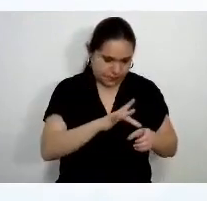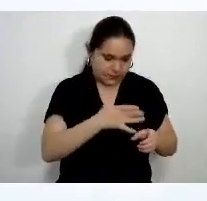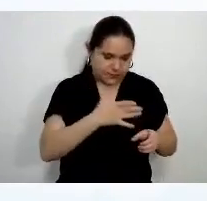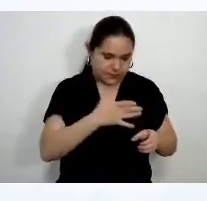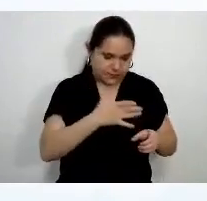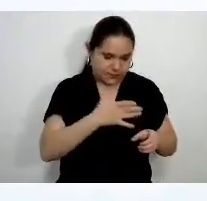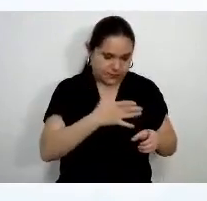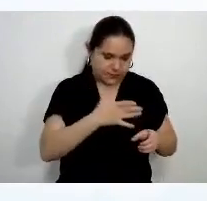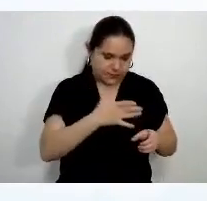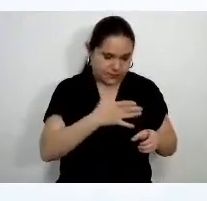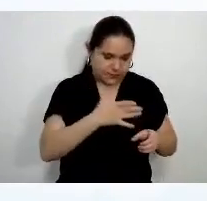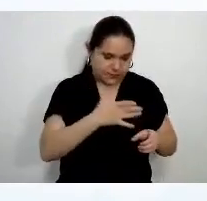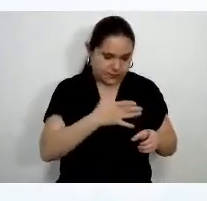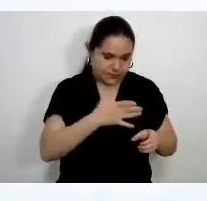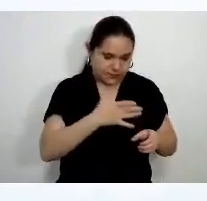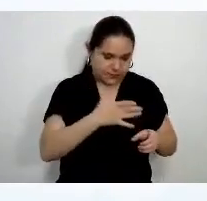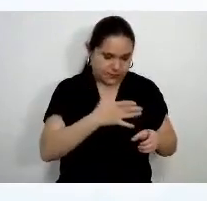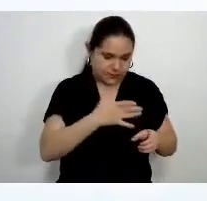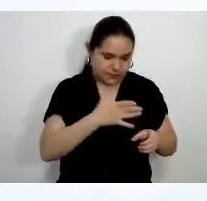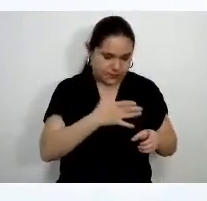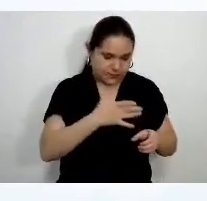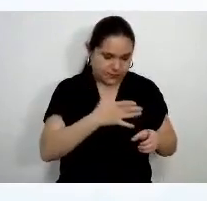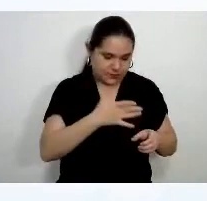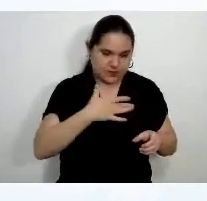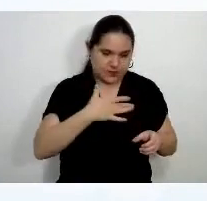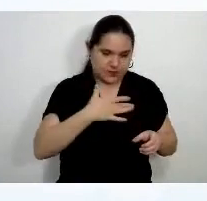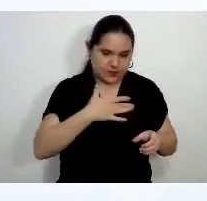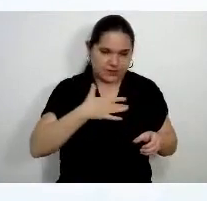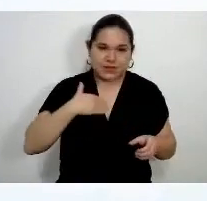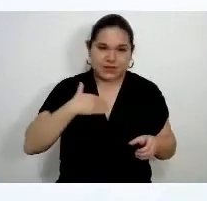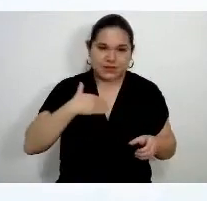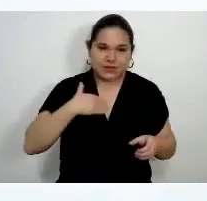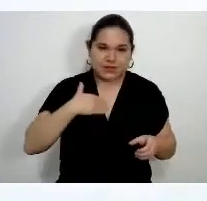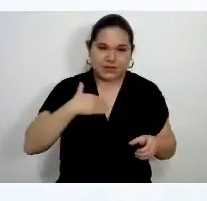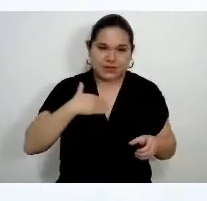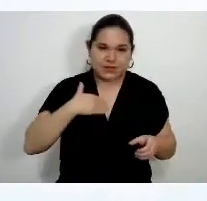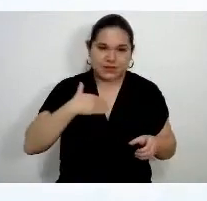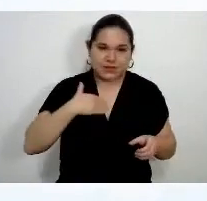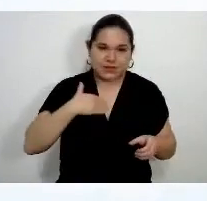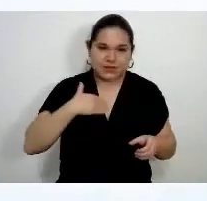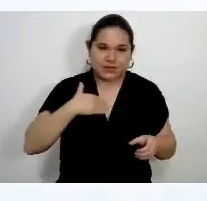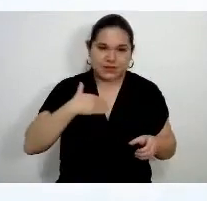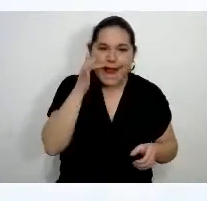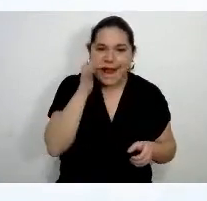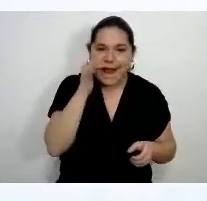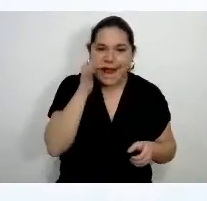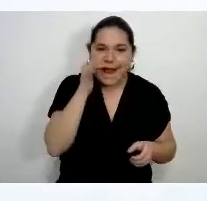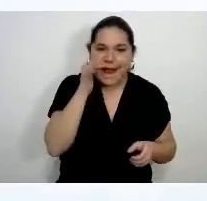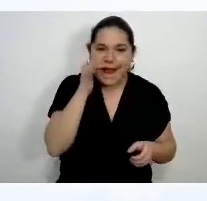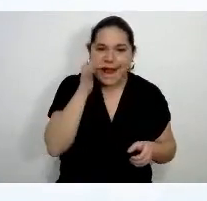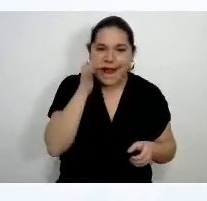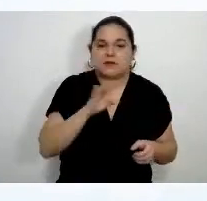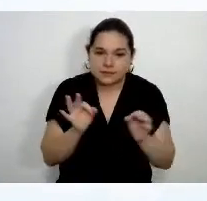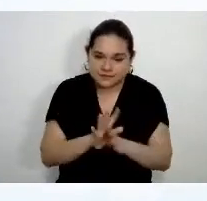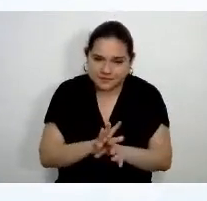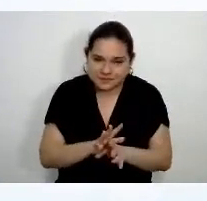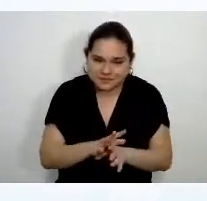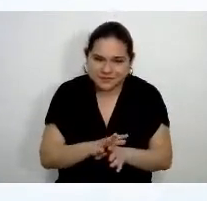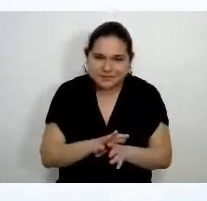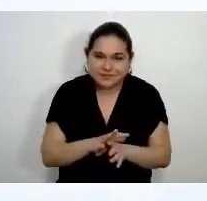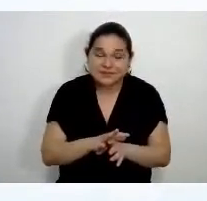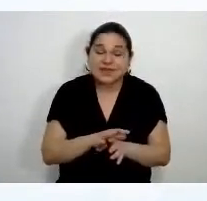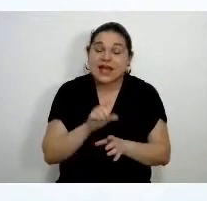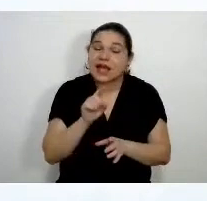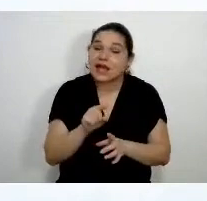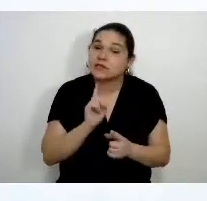bastãozinho, ele já vem esfregado, digamos assim. Ele já tem o vapor ali dentro, você põe no nariz e aspira. E a função,